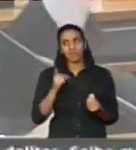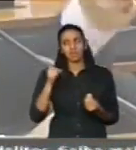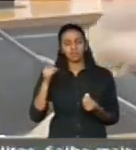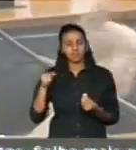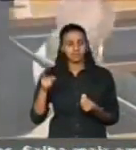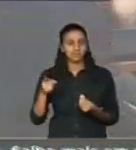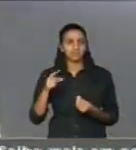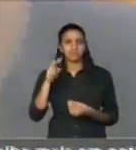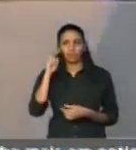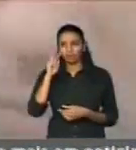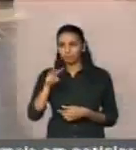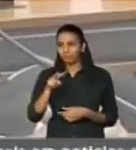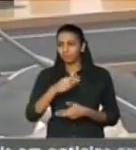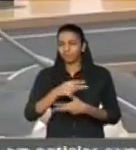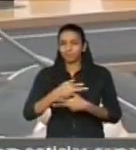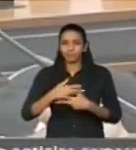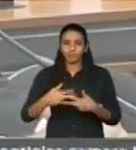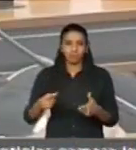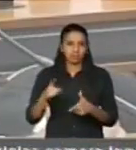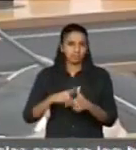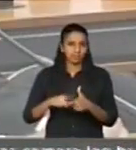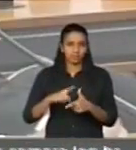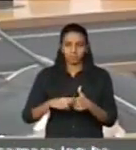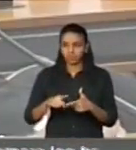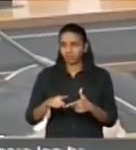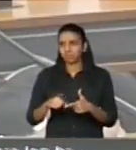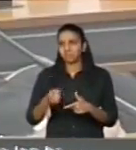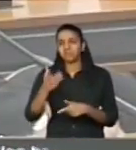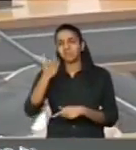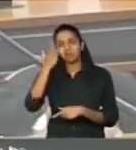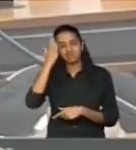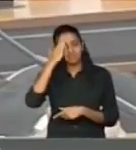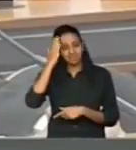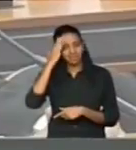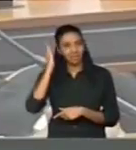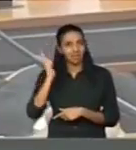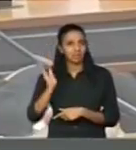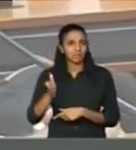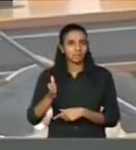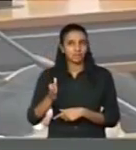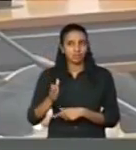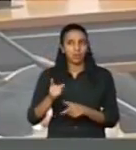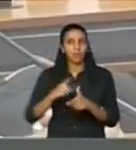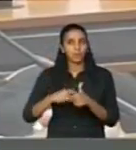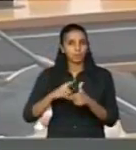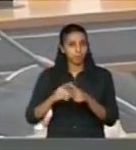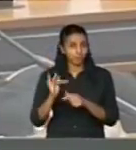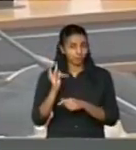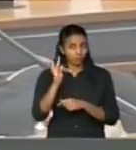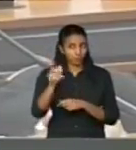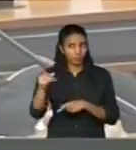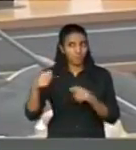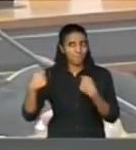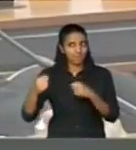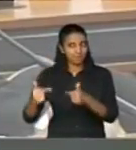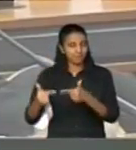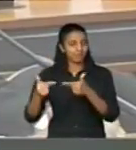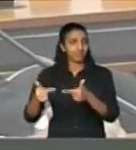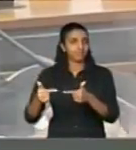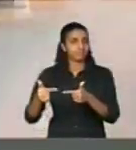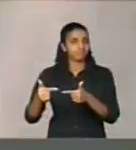Florestal tantos outros já sabe as pancadas que lhe esperam. Bem verdade que o seu